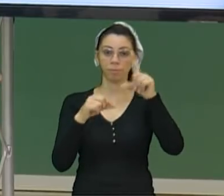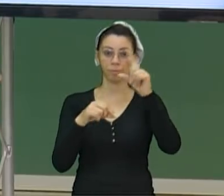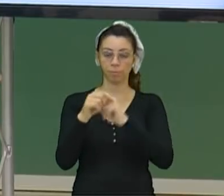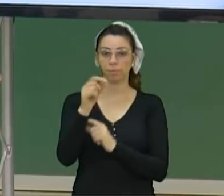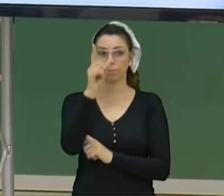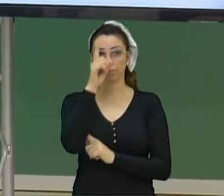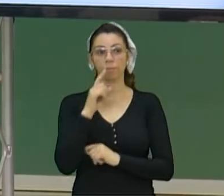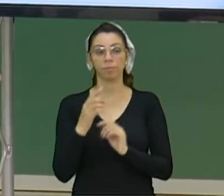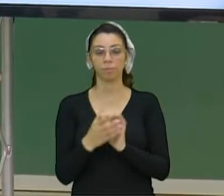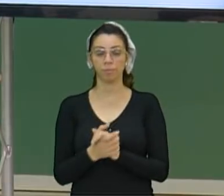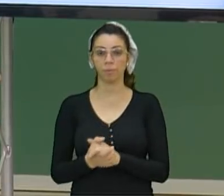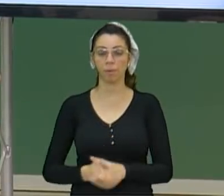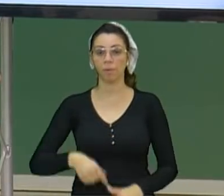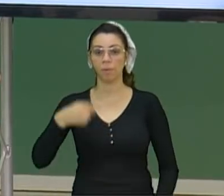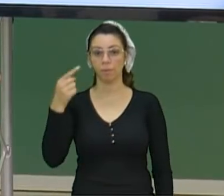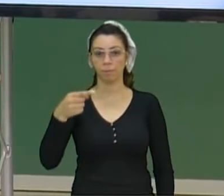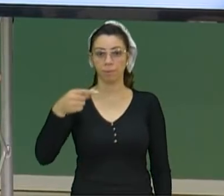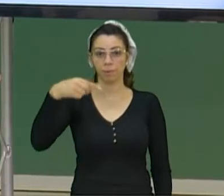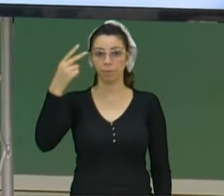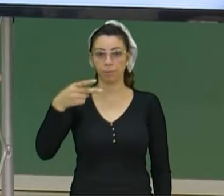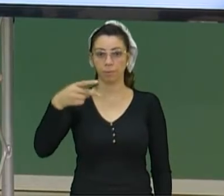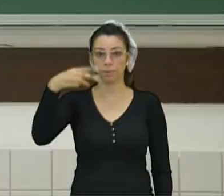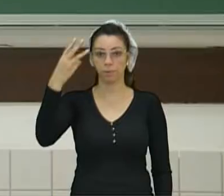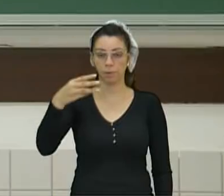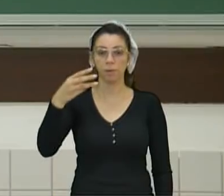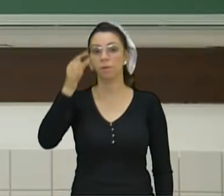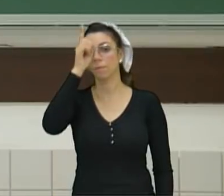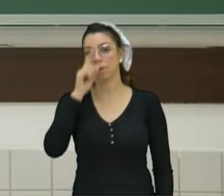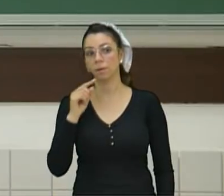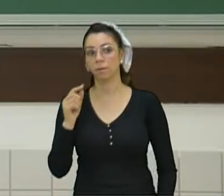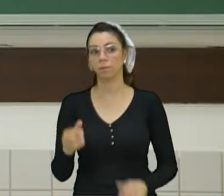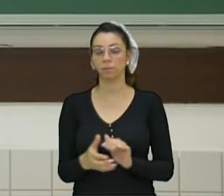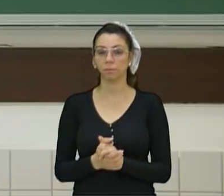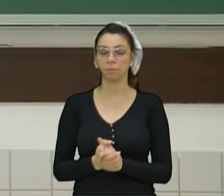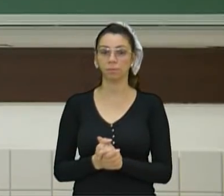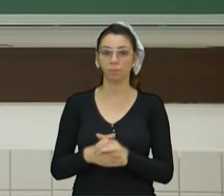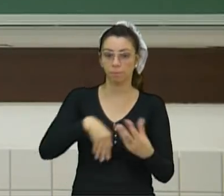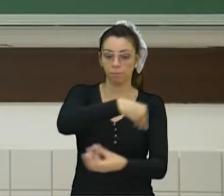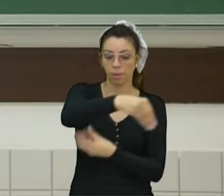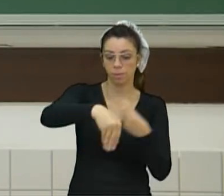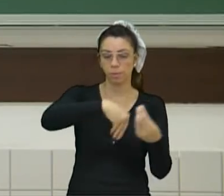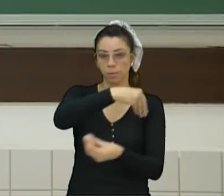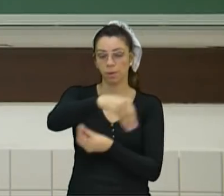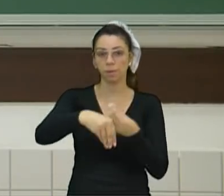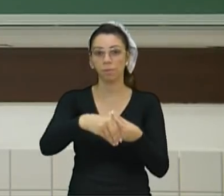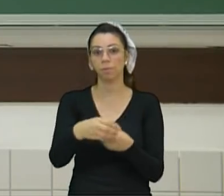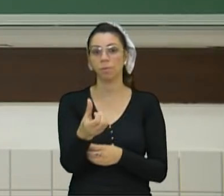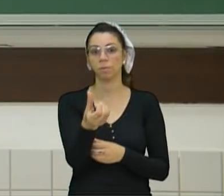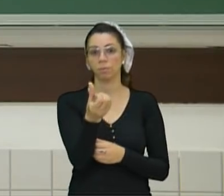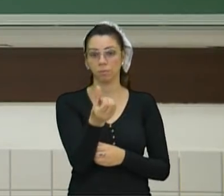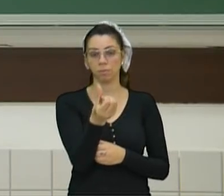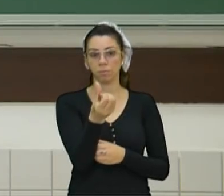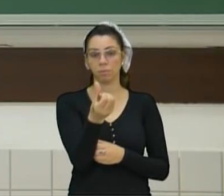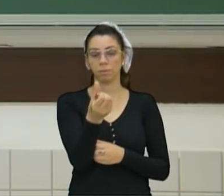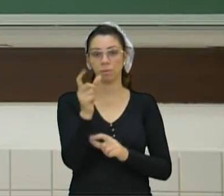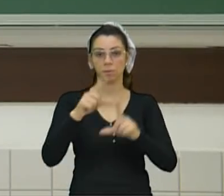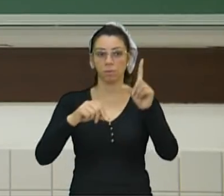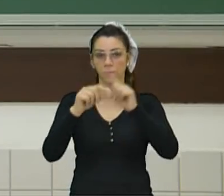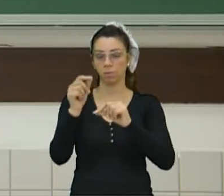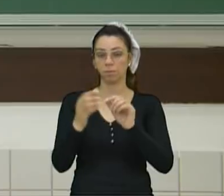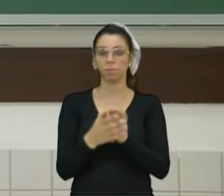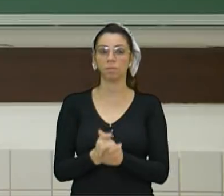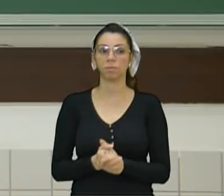ó, 1, 2, 3 amarelinhas, dentre as 6 estrelas que estão lá dentro.